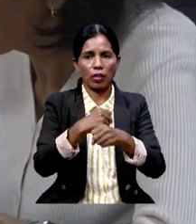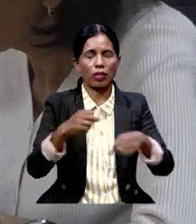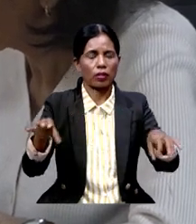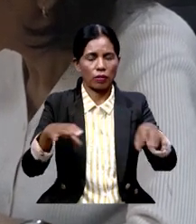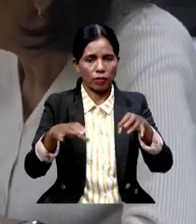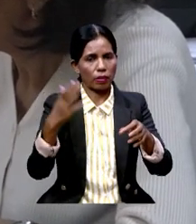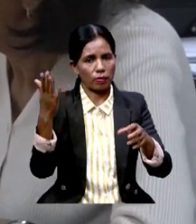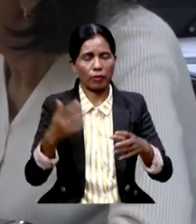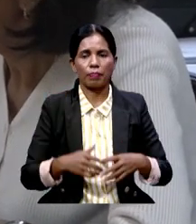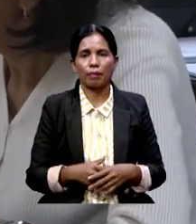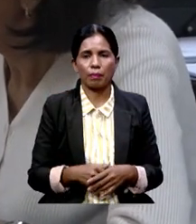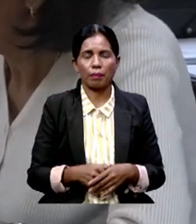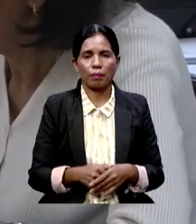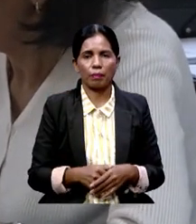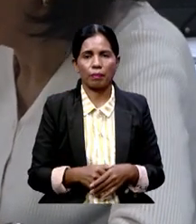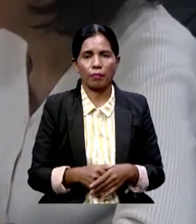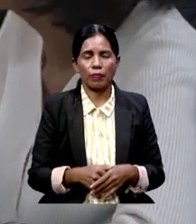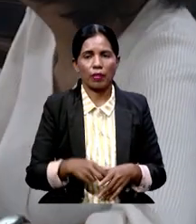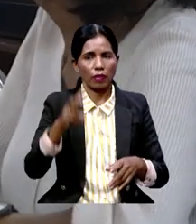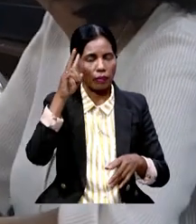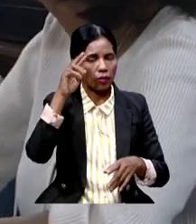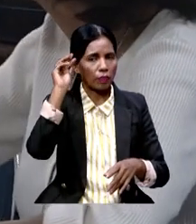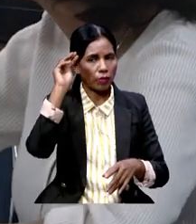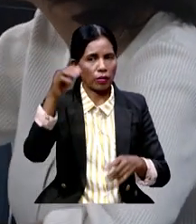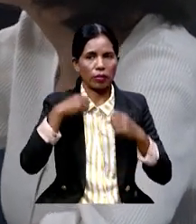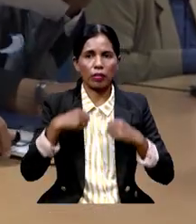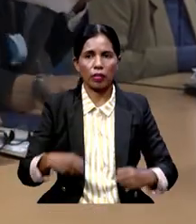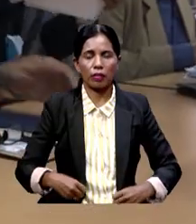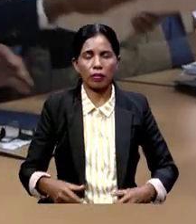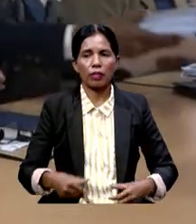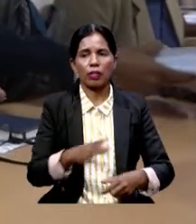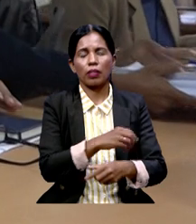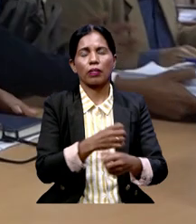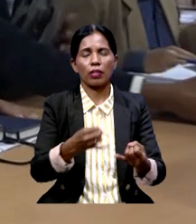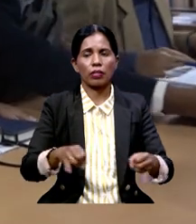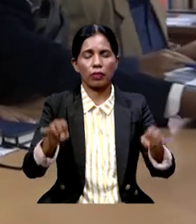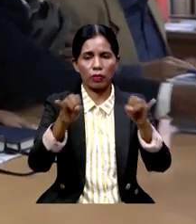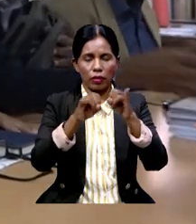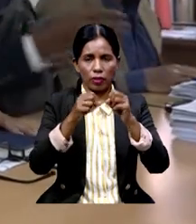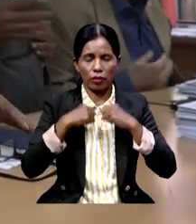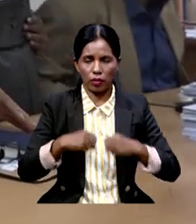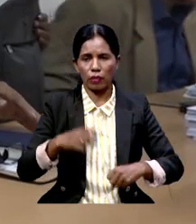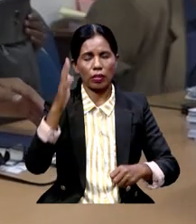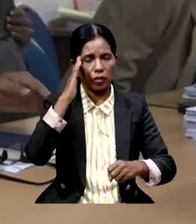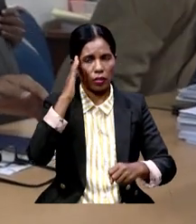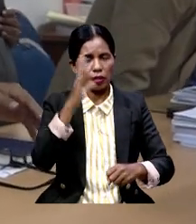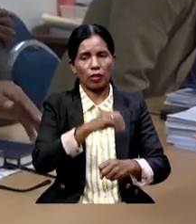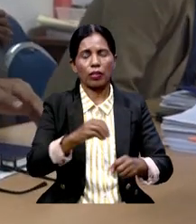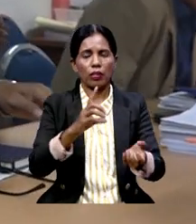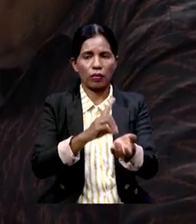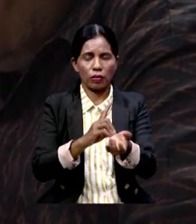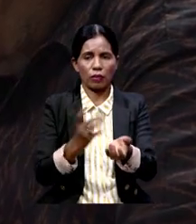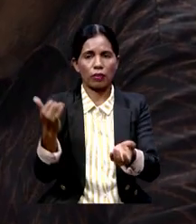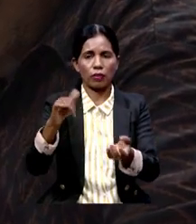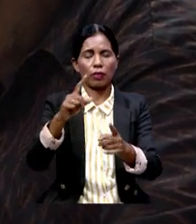refere. Hatamba preocupação, né? Vice-ministro Saúde e Assunto Fortalecimento Institucional Saúde reconhece, pessoal saúde, né?